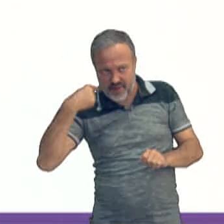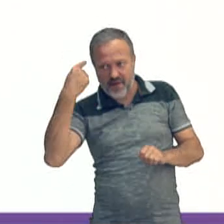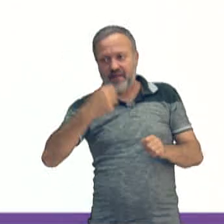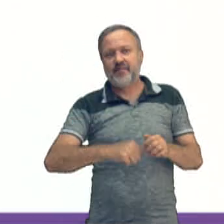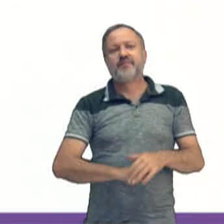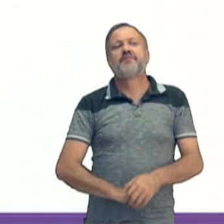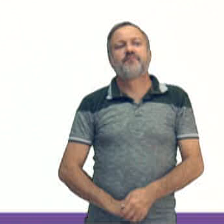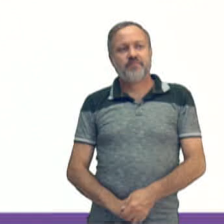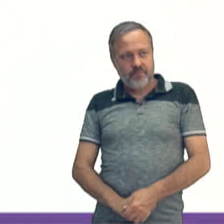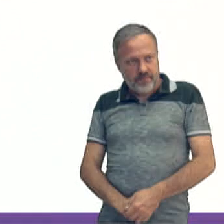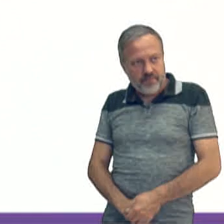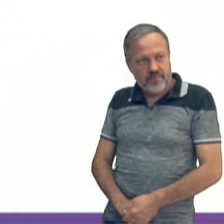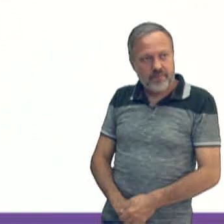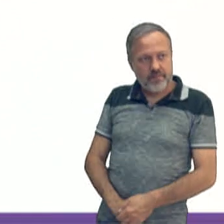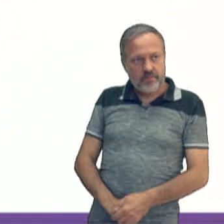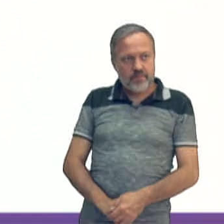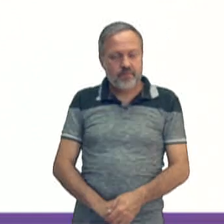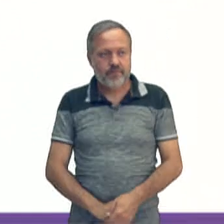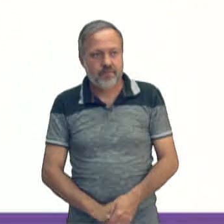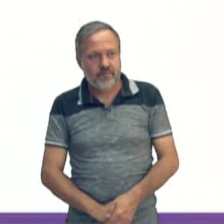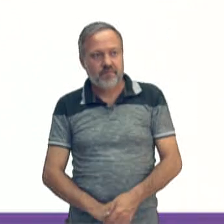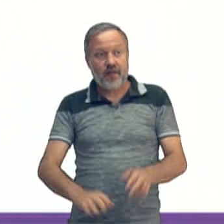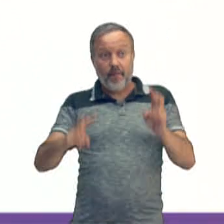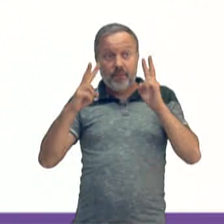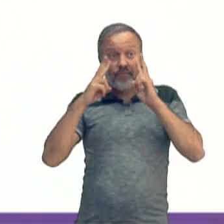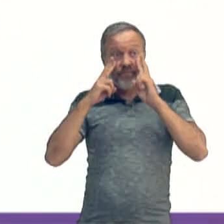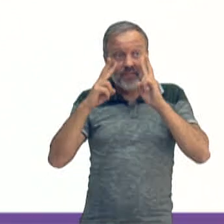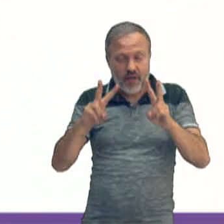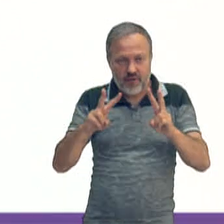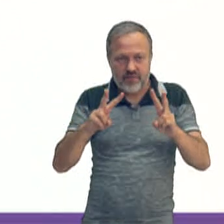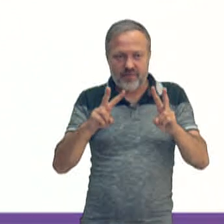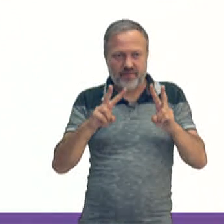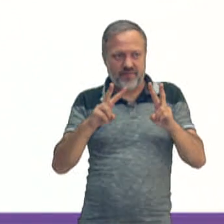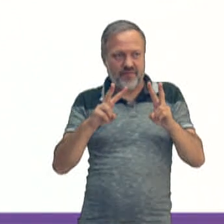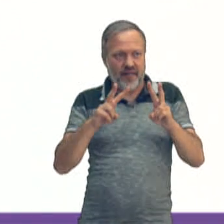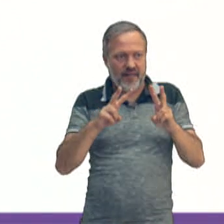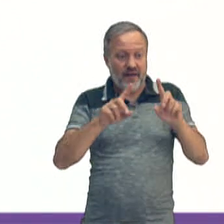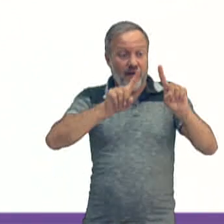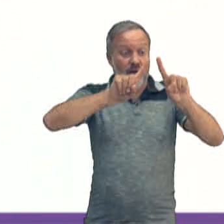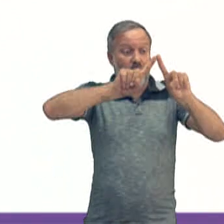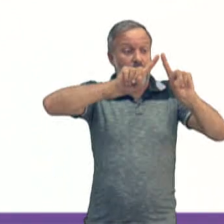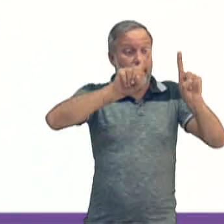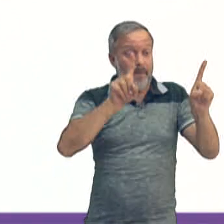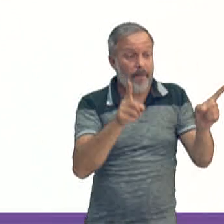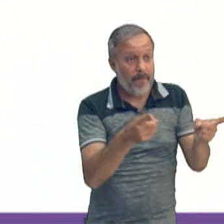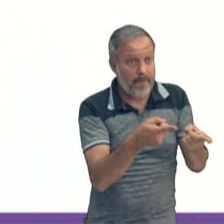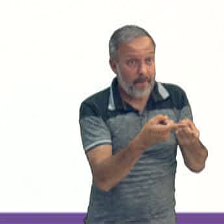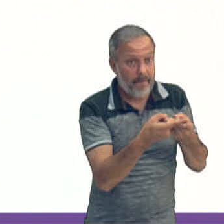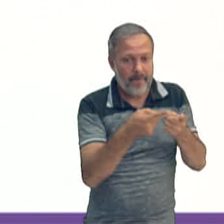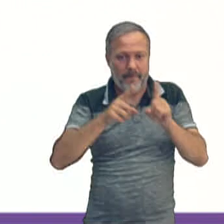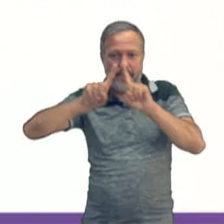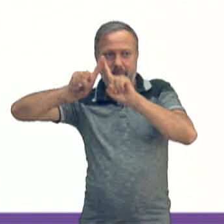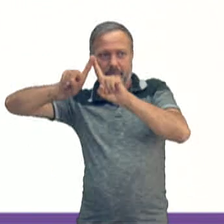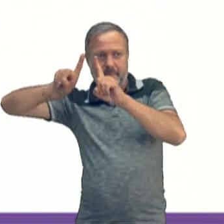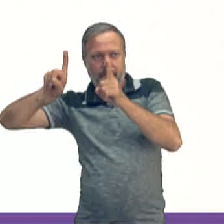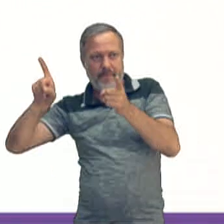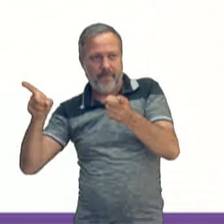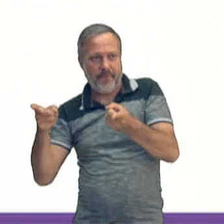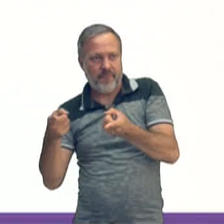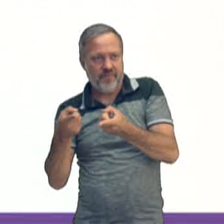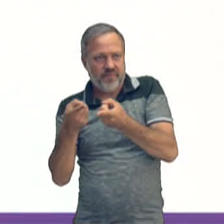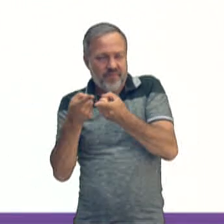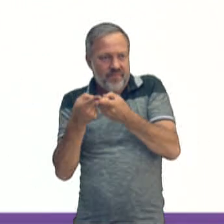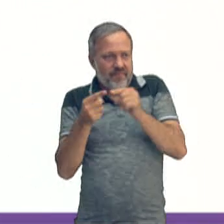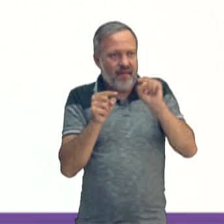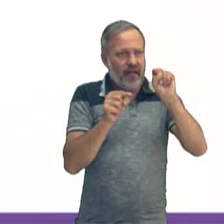mesopotâmico, e do lado o calendário egípcio, que é o primeiro calendário solar registrado. Então, até aqui viemos